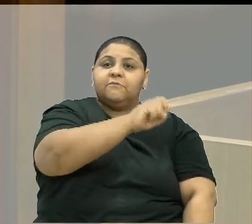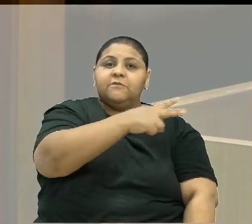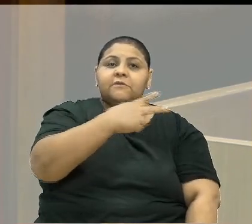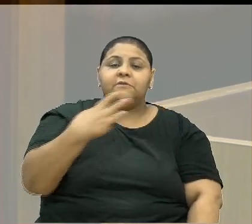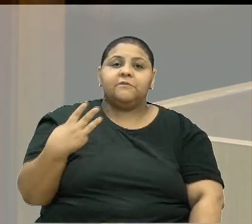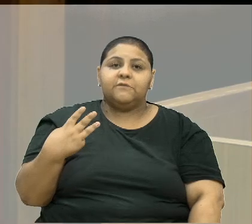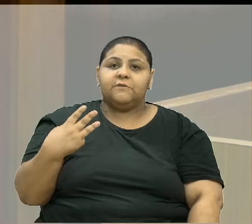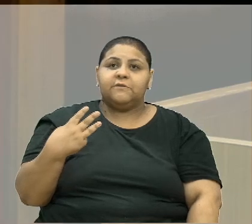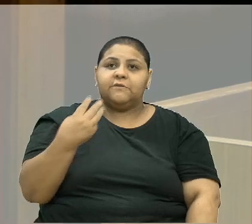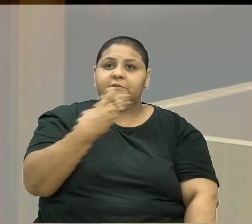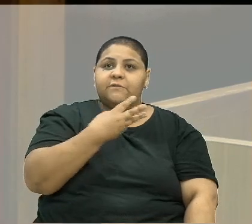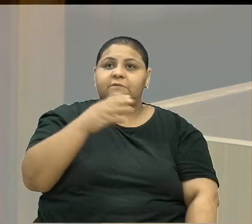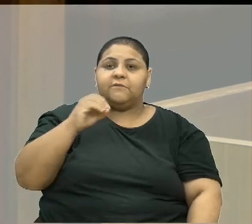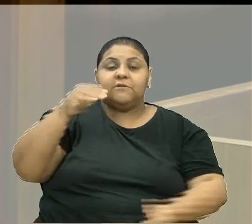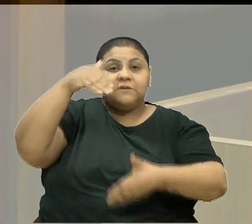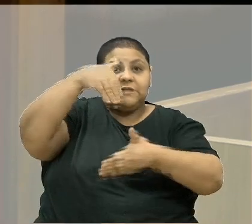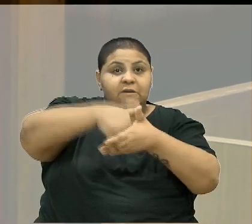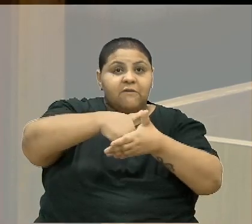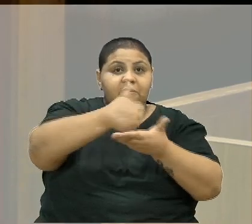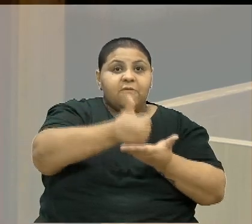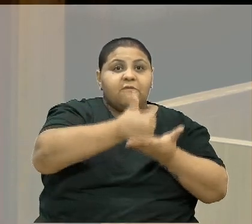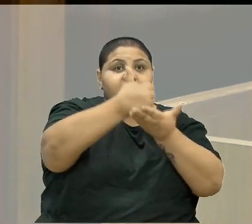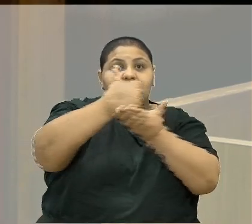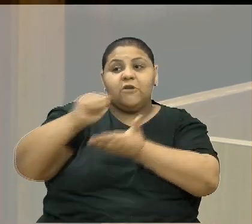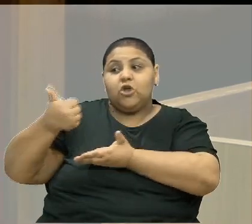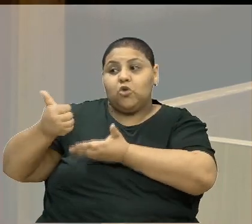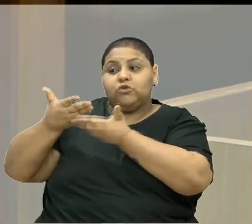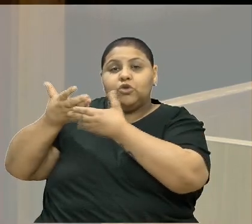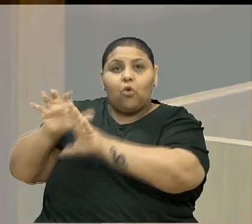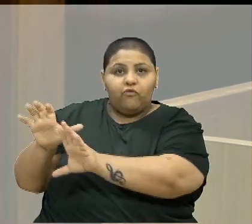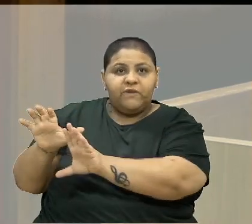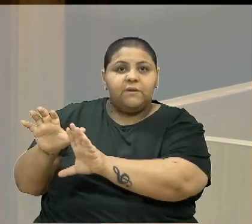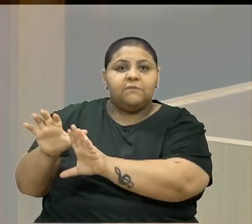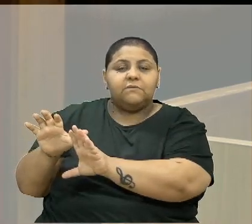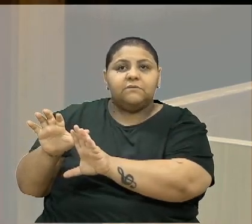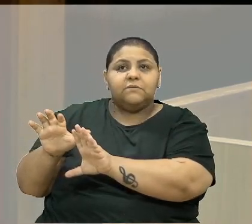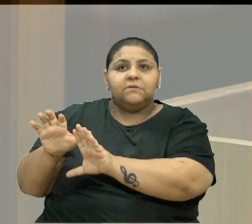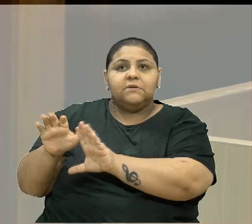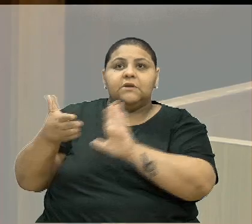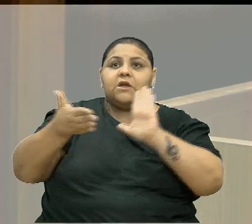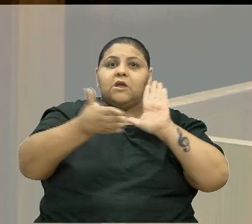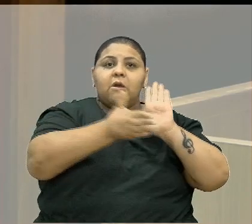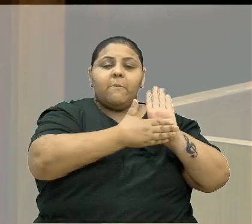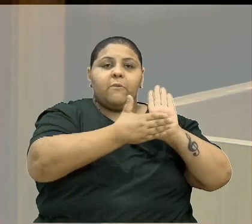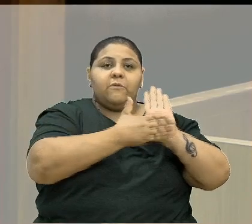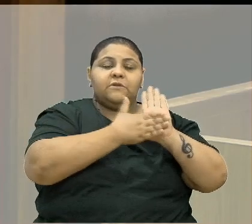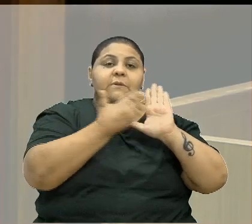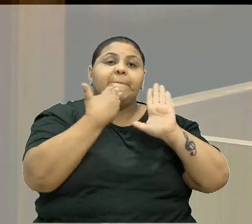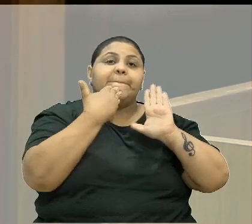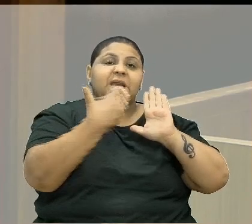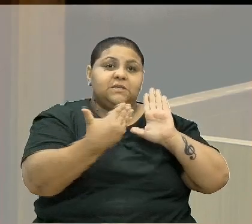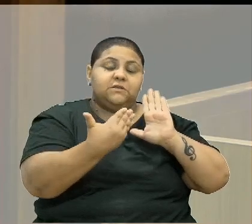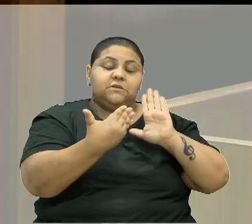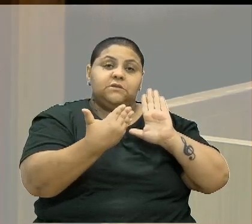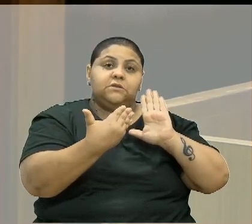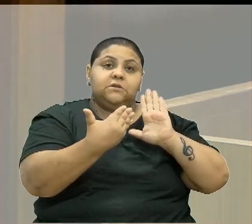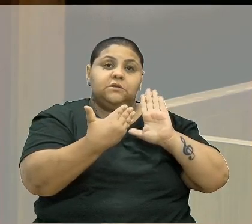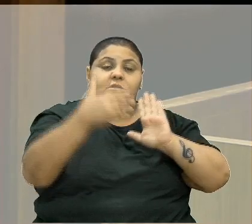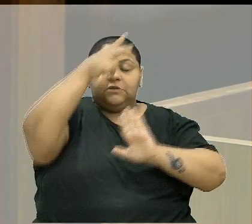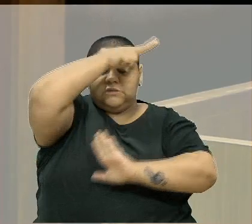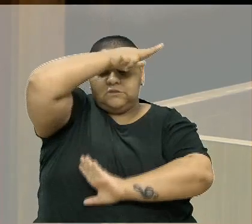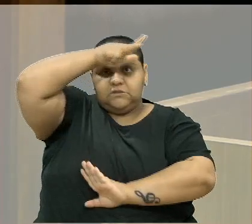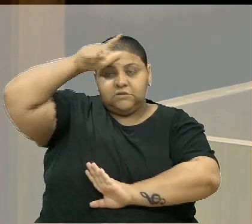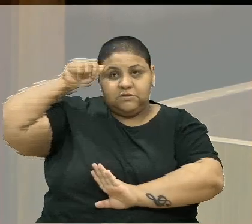301/2024 por 30 votos favoráveis e 11 votos contrários. A proposta permite que prefeituras